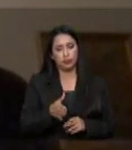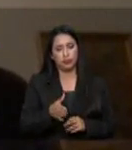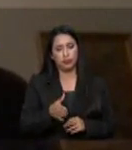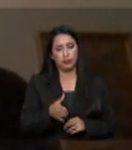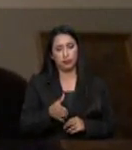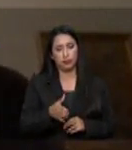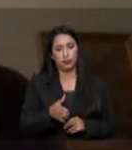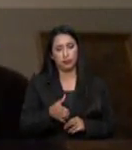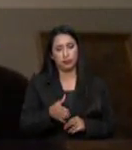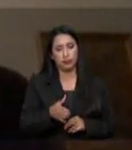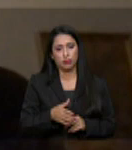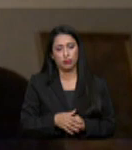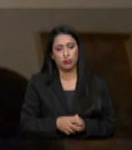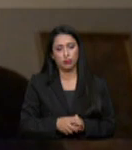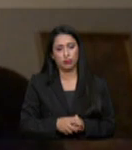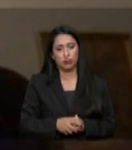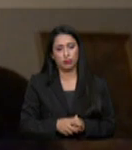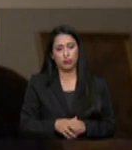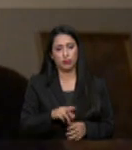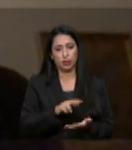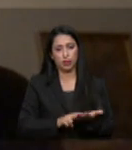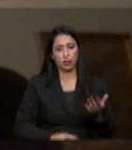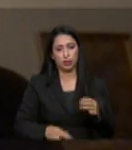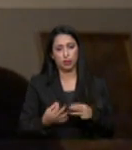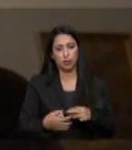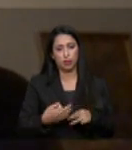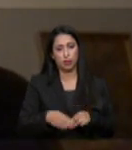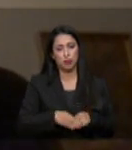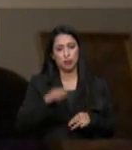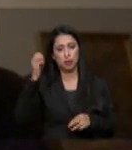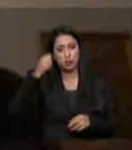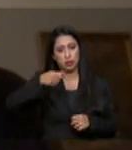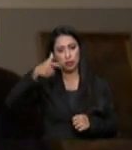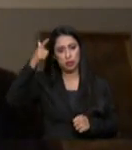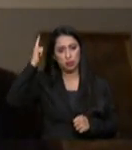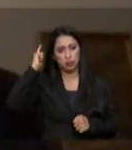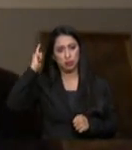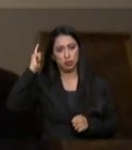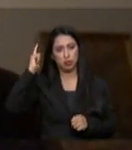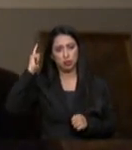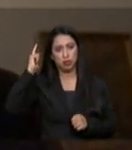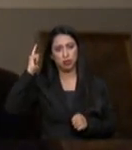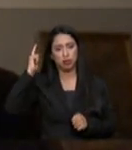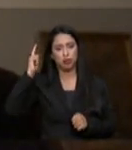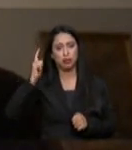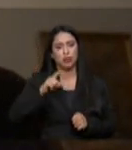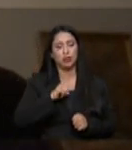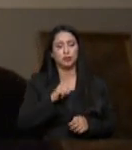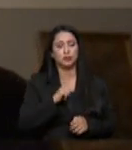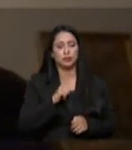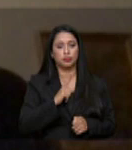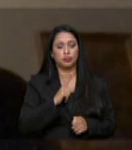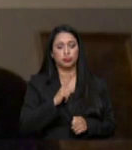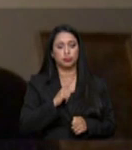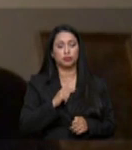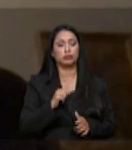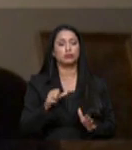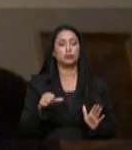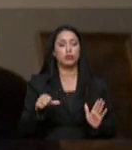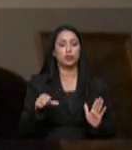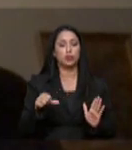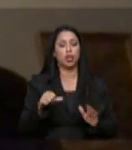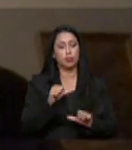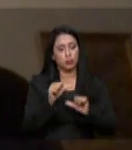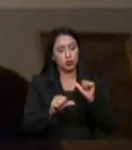pelo próprio relator Ministro Alexandre de Moraes em relação à polícia o crime nos é em